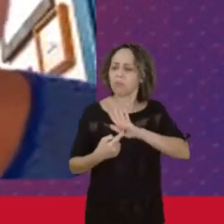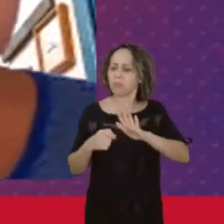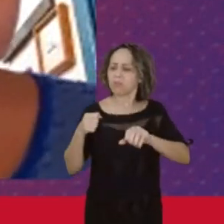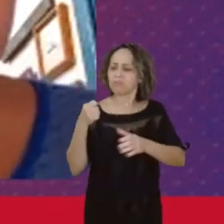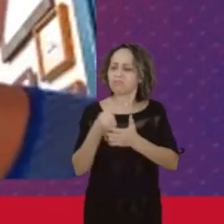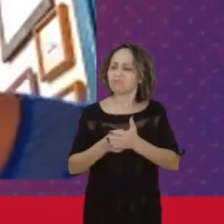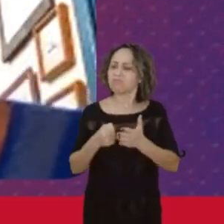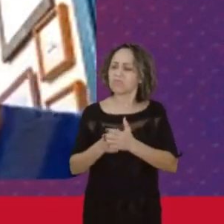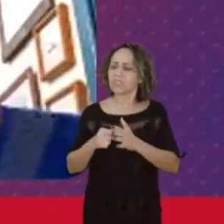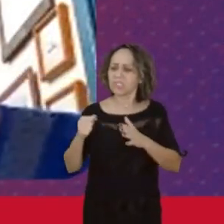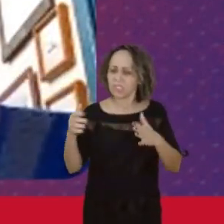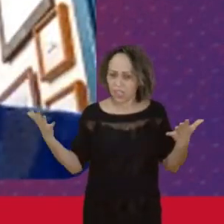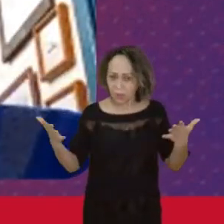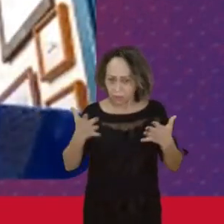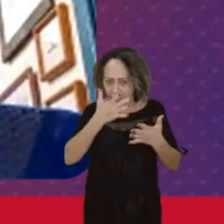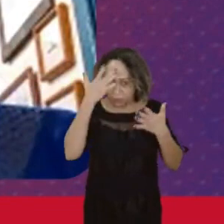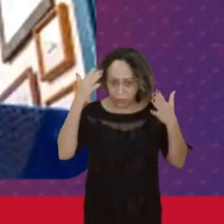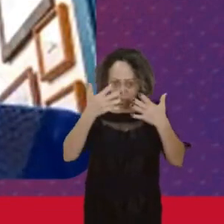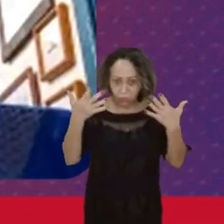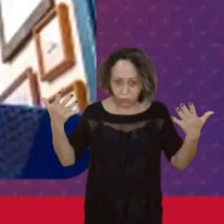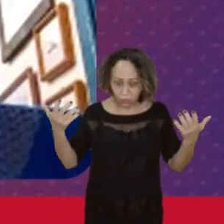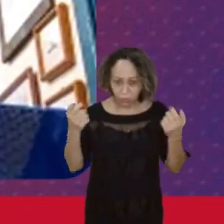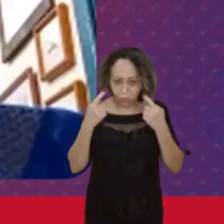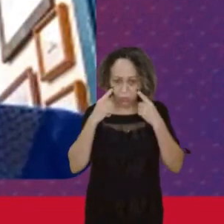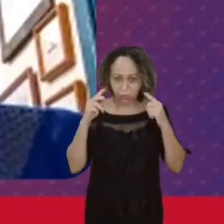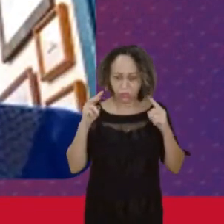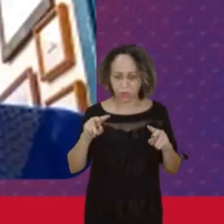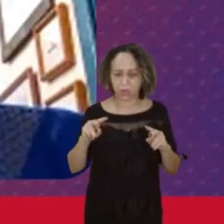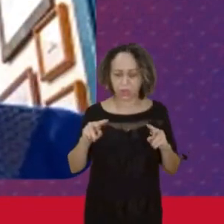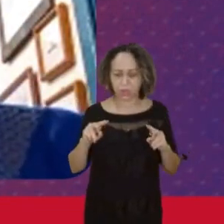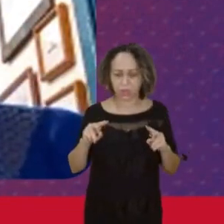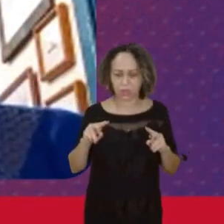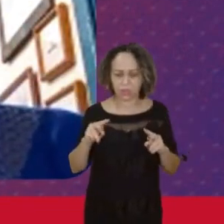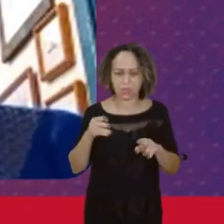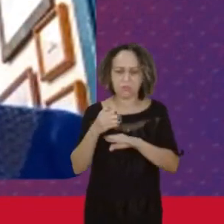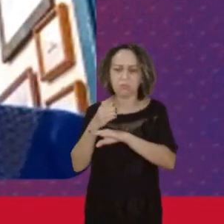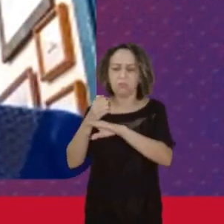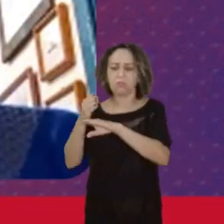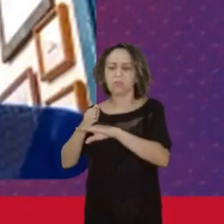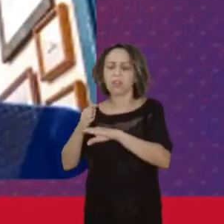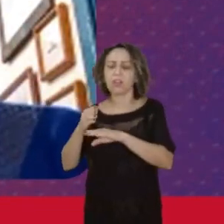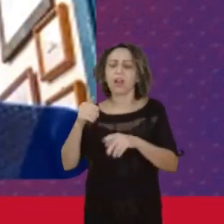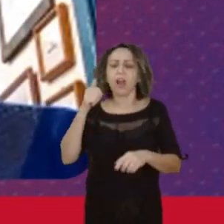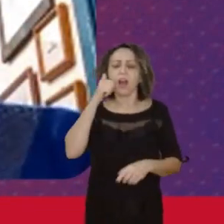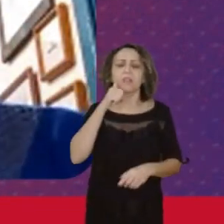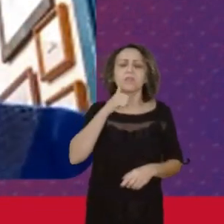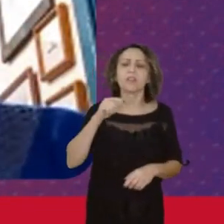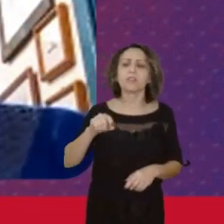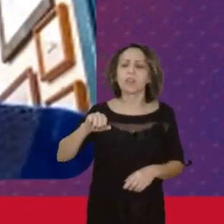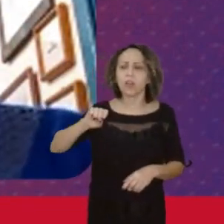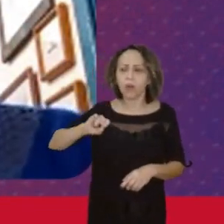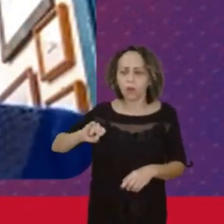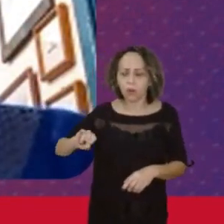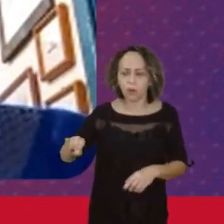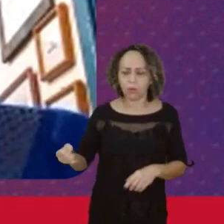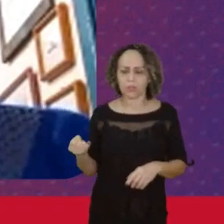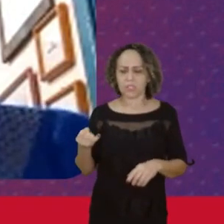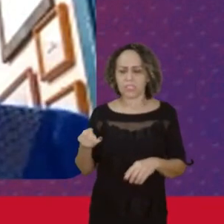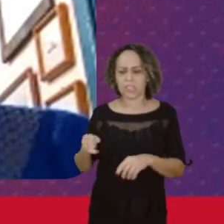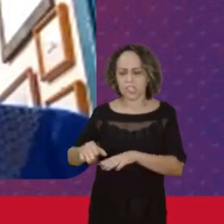como feministas. As mulheres aproveitam essa oportunidade para irem às